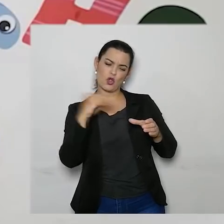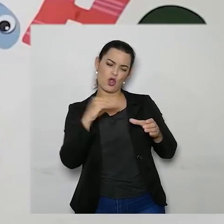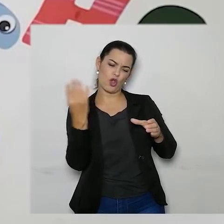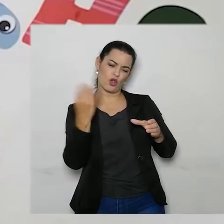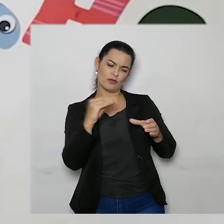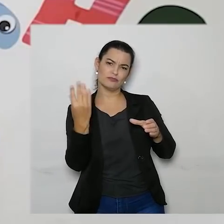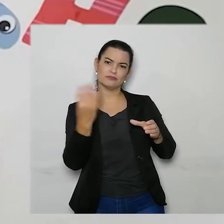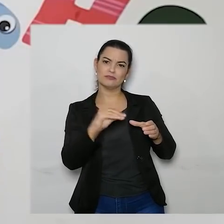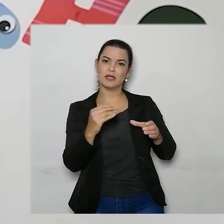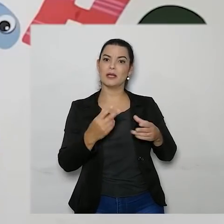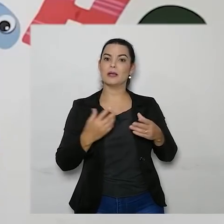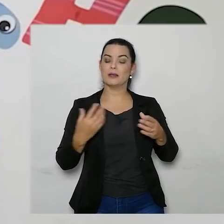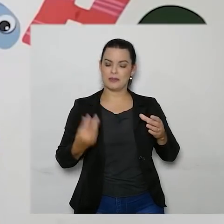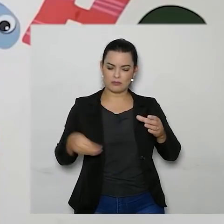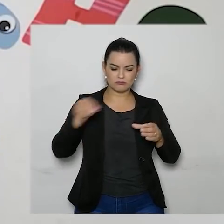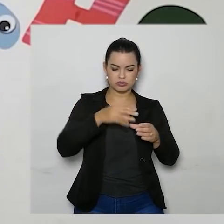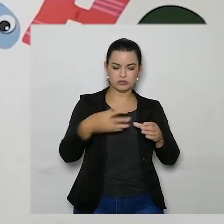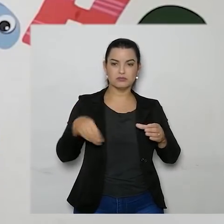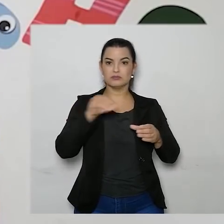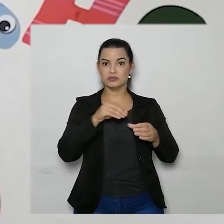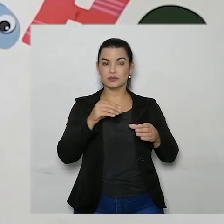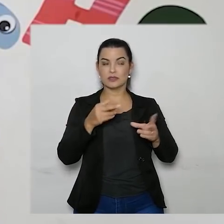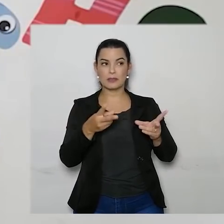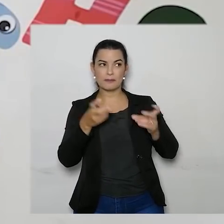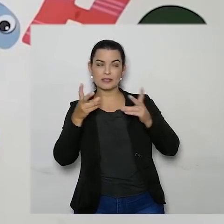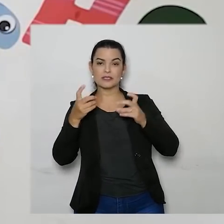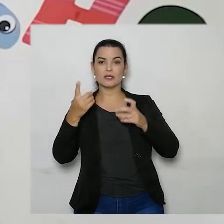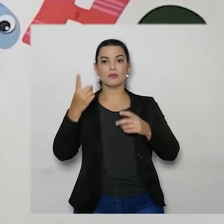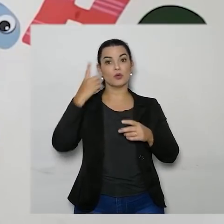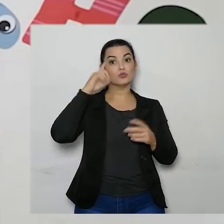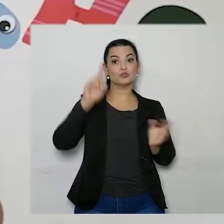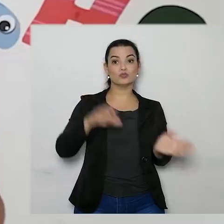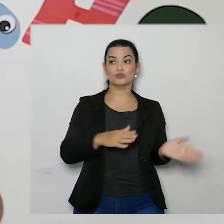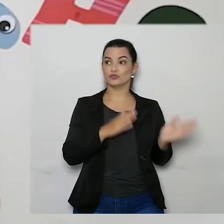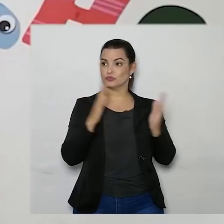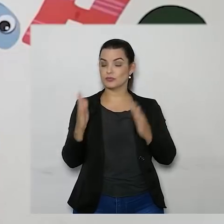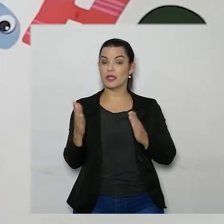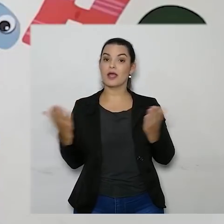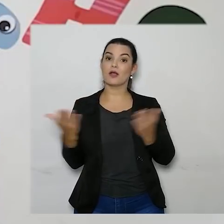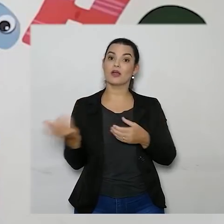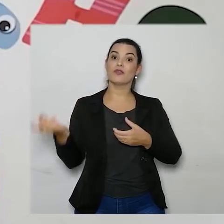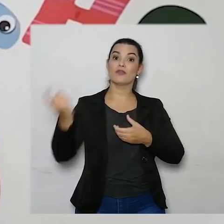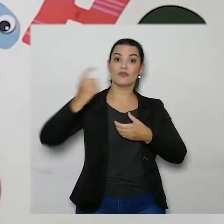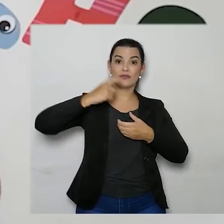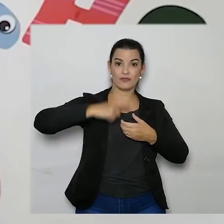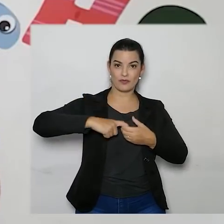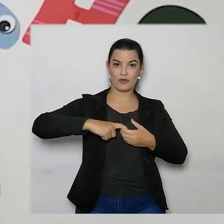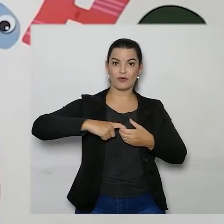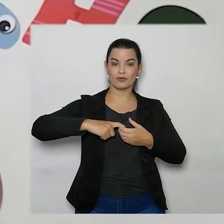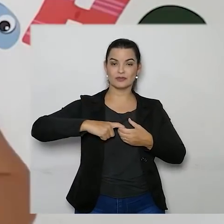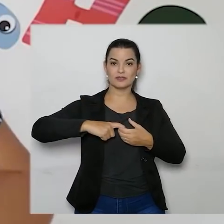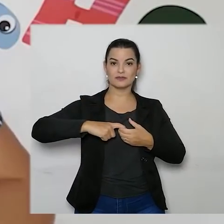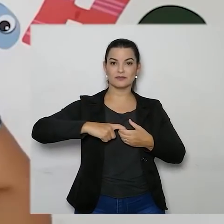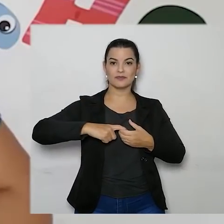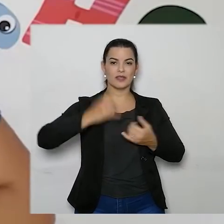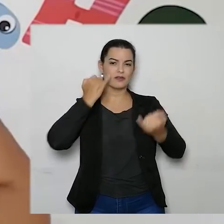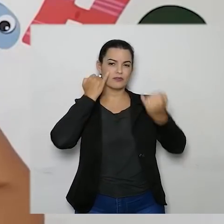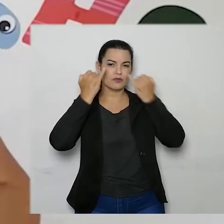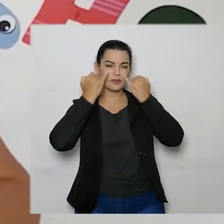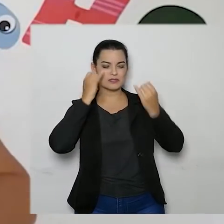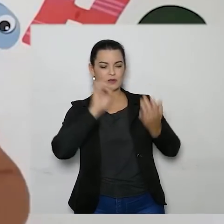coisas observadas ao longo de um dia. Então agora você vai retornar nessas informações e